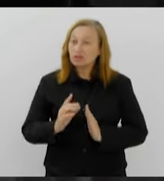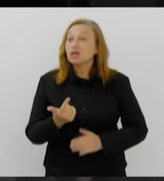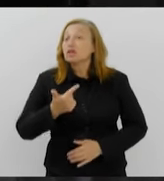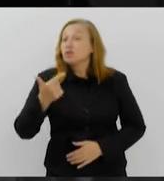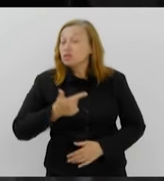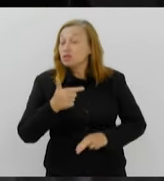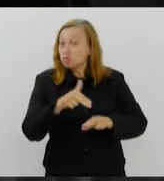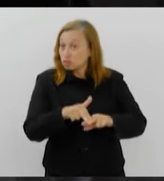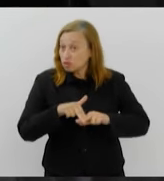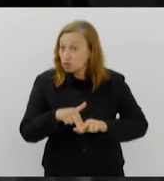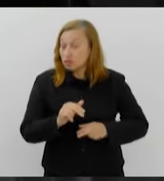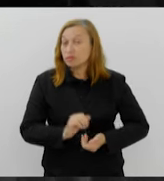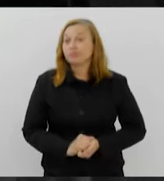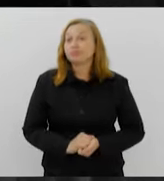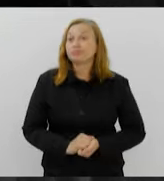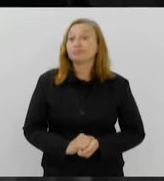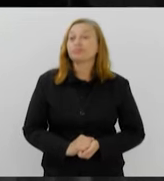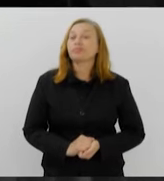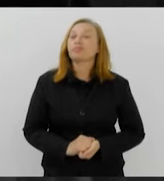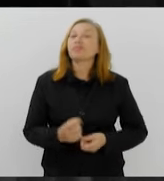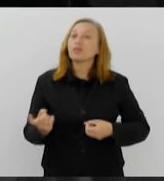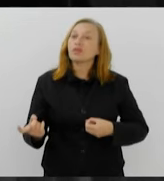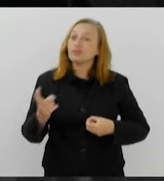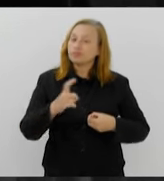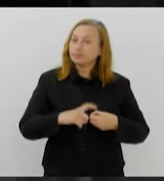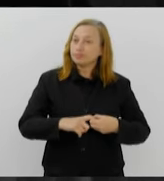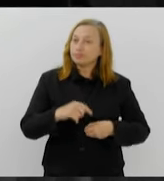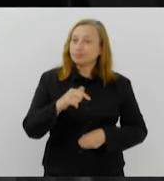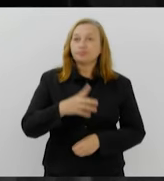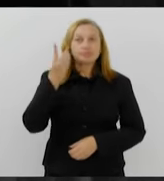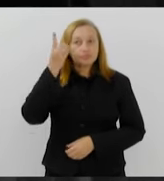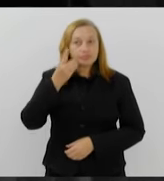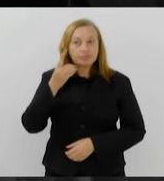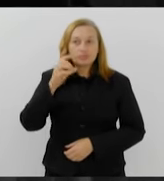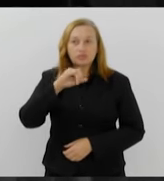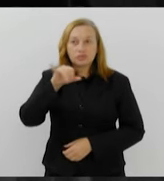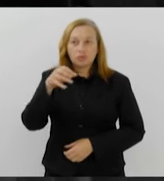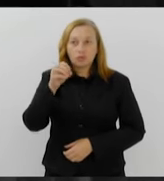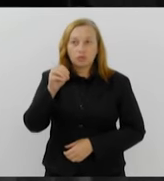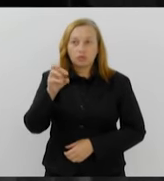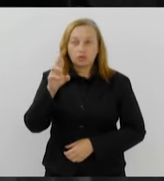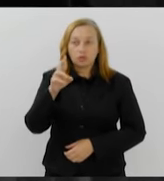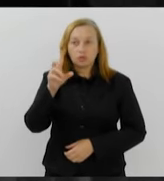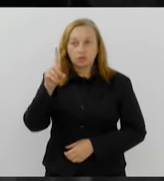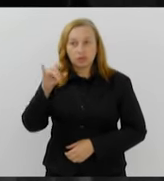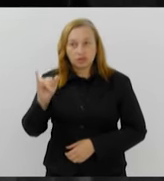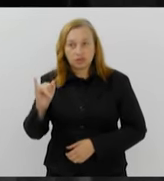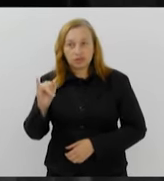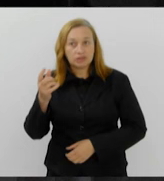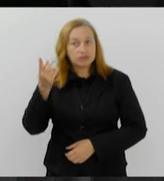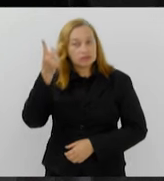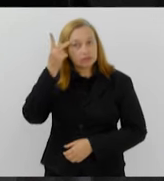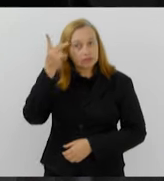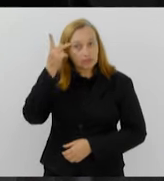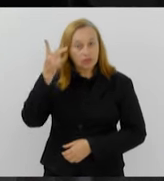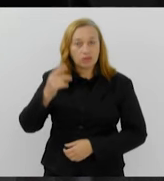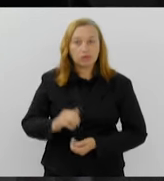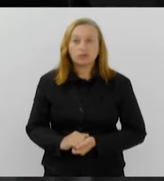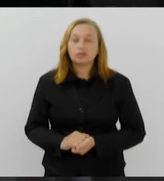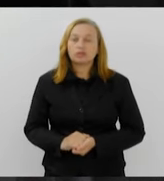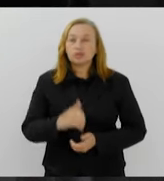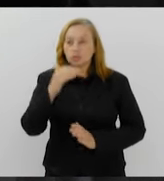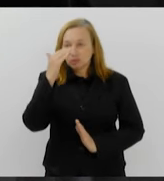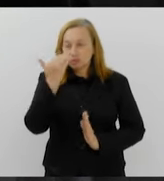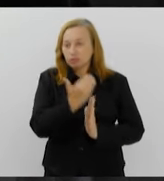segundo motivo que me fez antecipar a vinda Deputado Jordi de São Paulo onde estava cumprindo